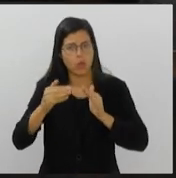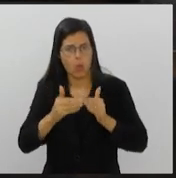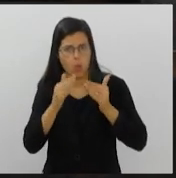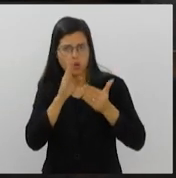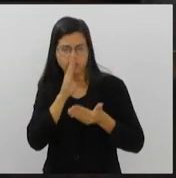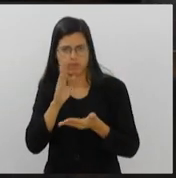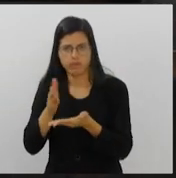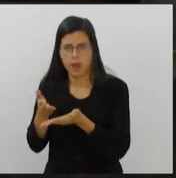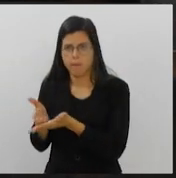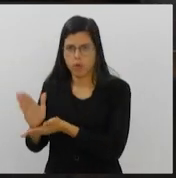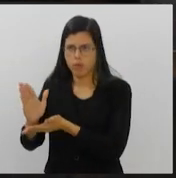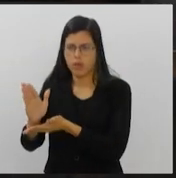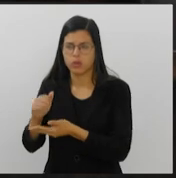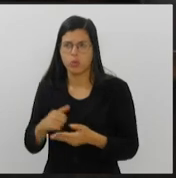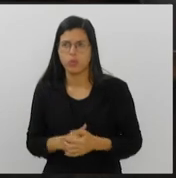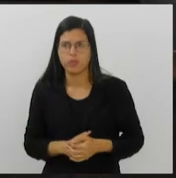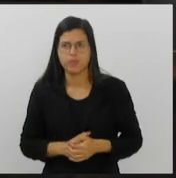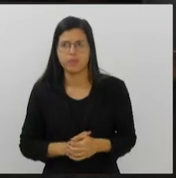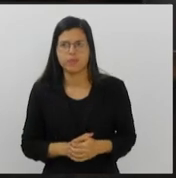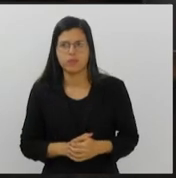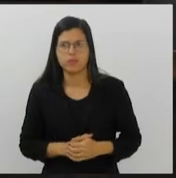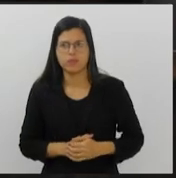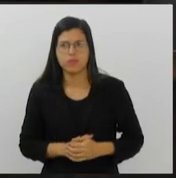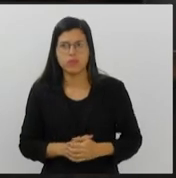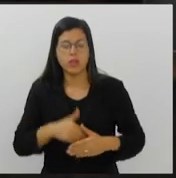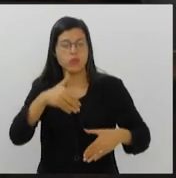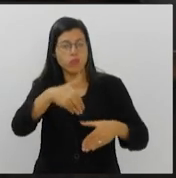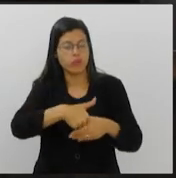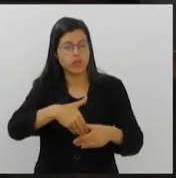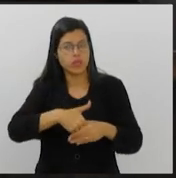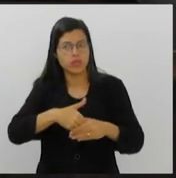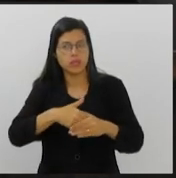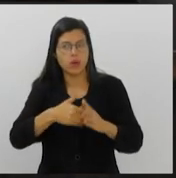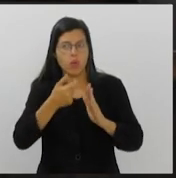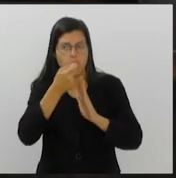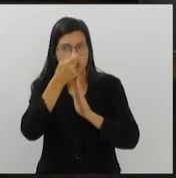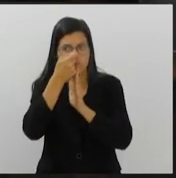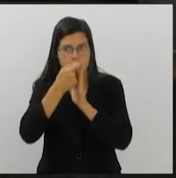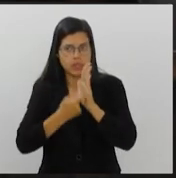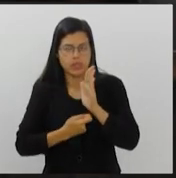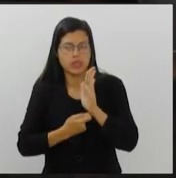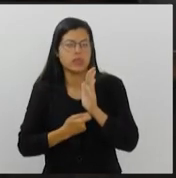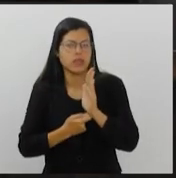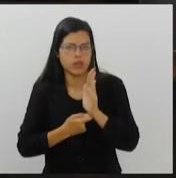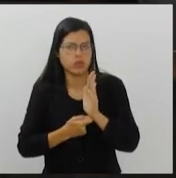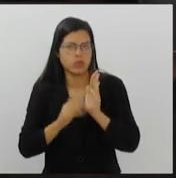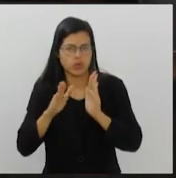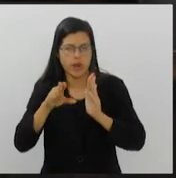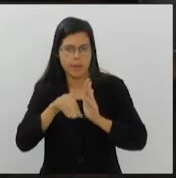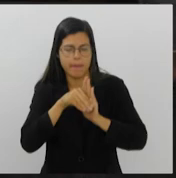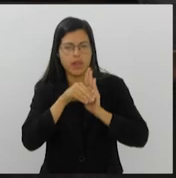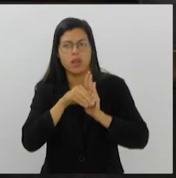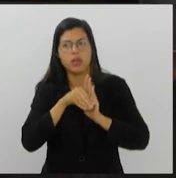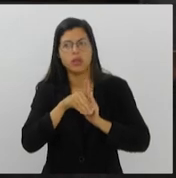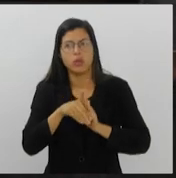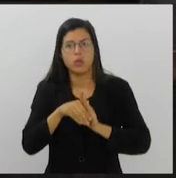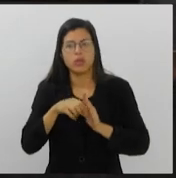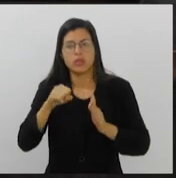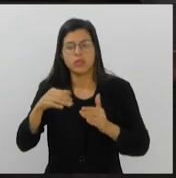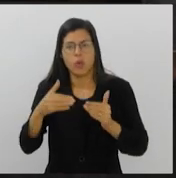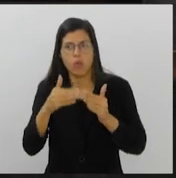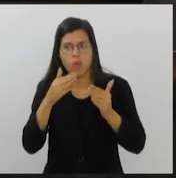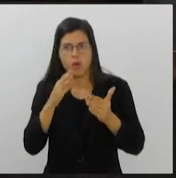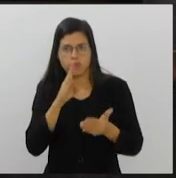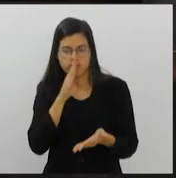permaneçam como estão. Aprovado. Em votação, a redação do vencido a ser emendado. Senhores que aprovam, permaneçam como